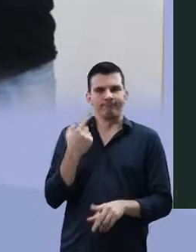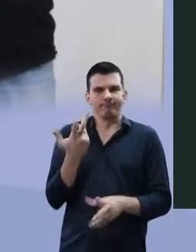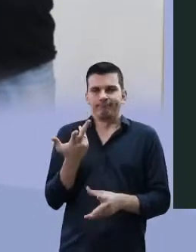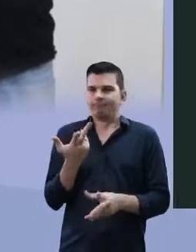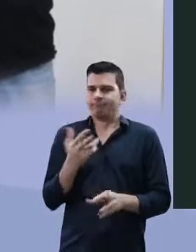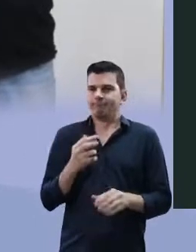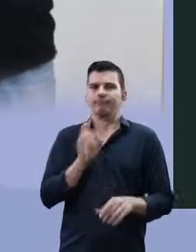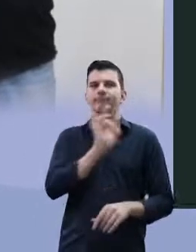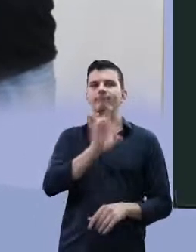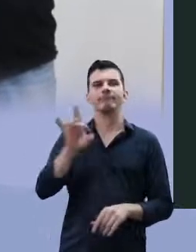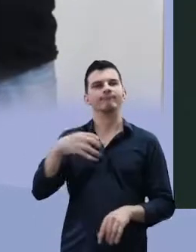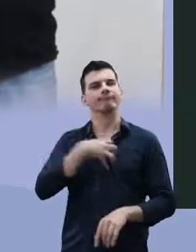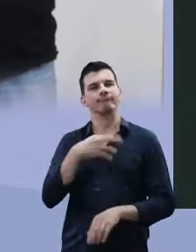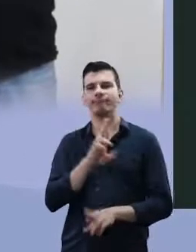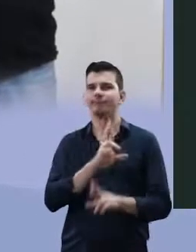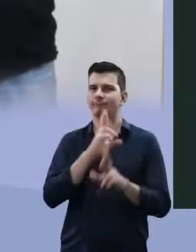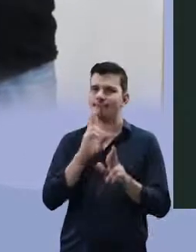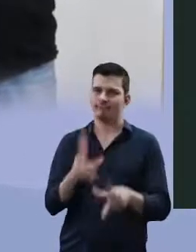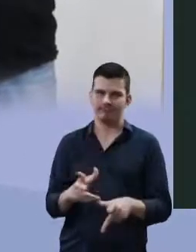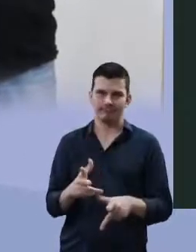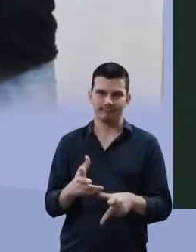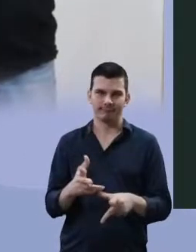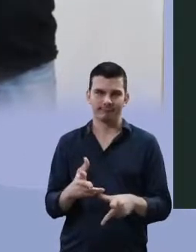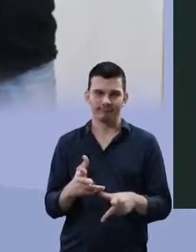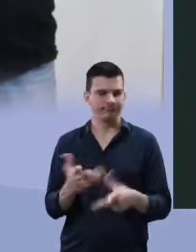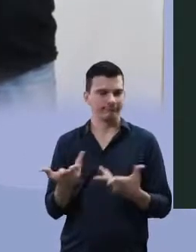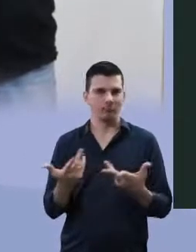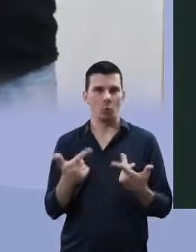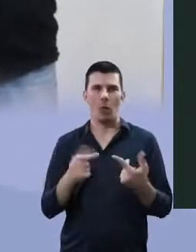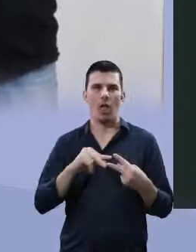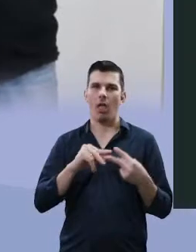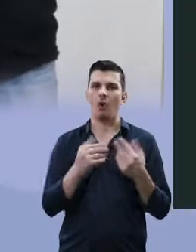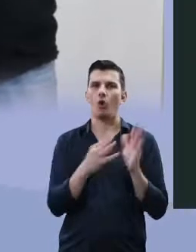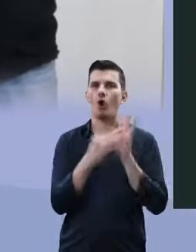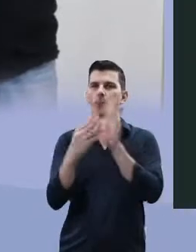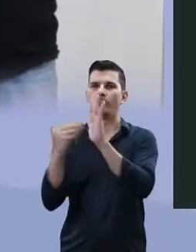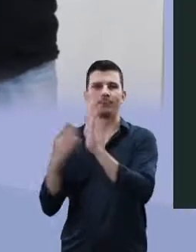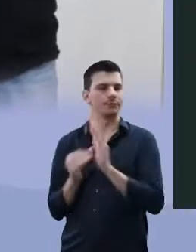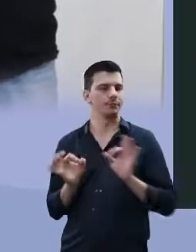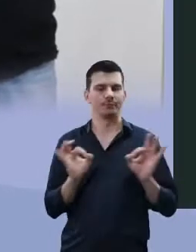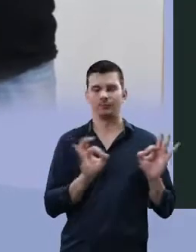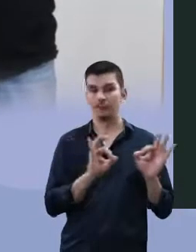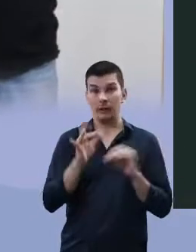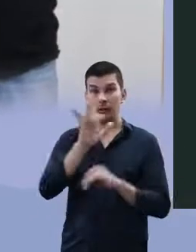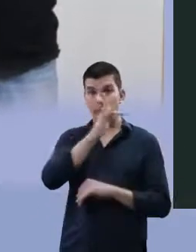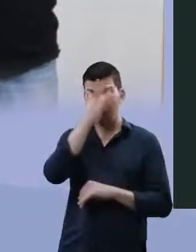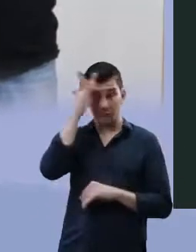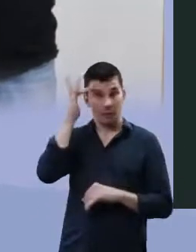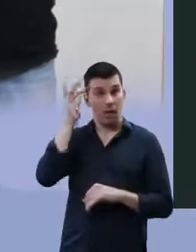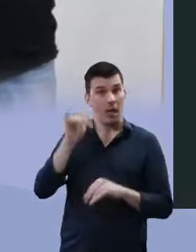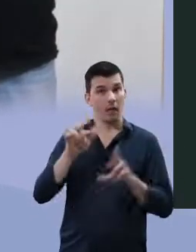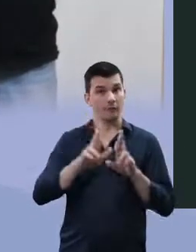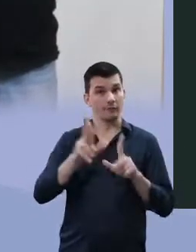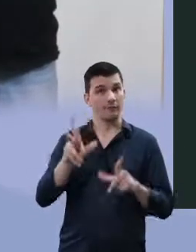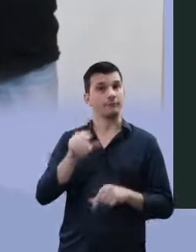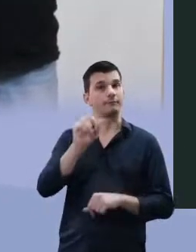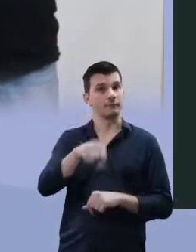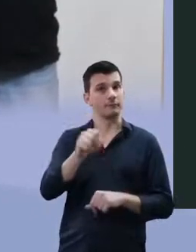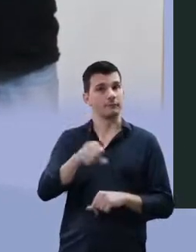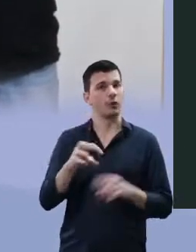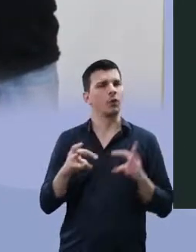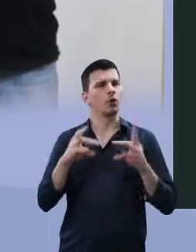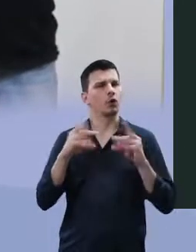é Aldous Huxley no Admirável Mundo Novo para você fazer uma engenharia genética e colocar todo mundo igual. Então, os indivíduos são diferentes,